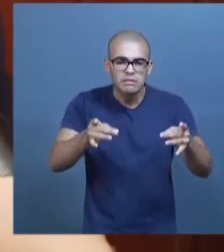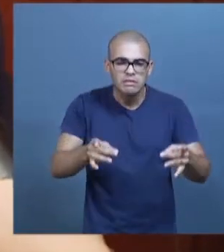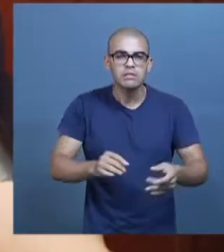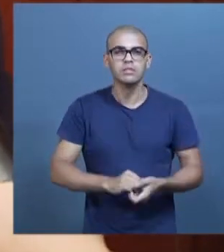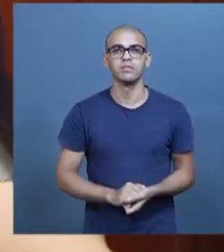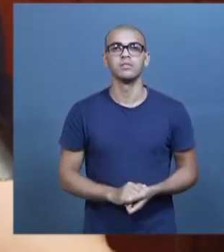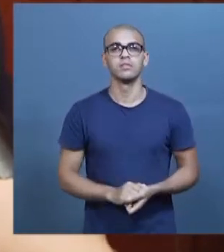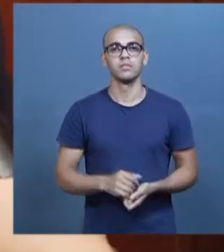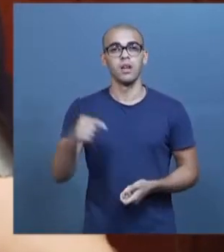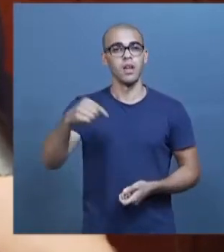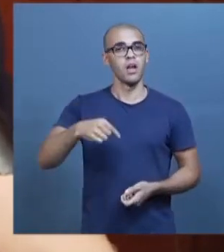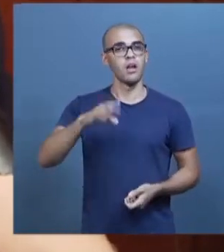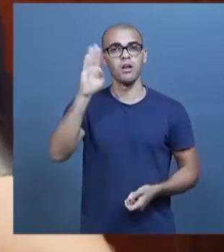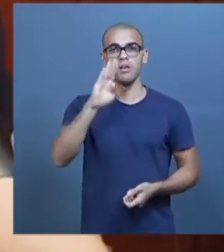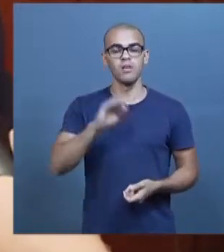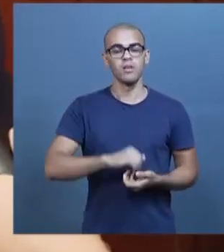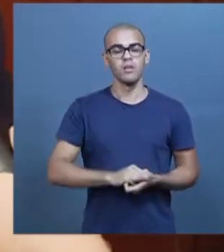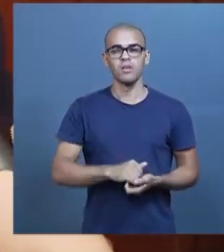De forma que